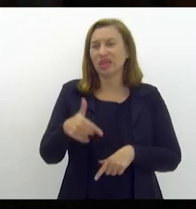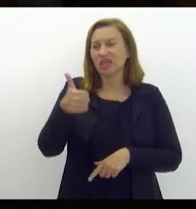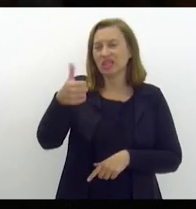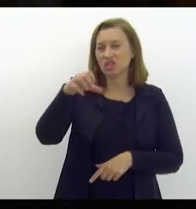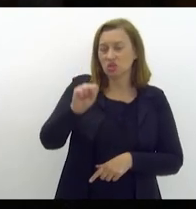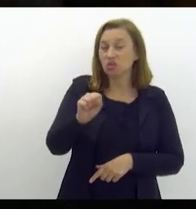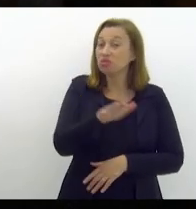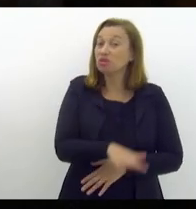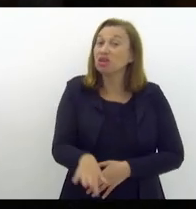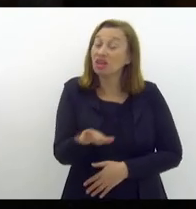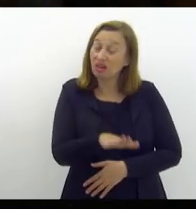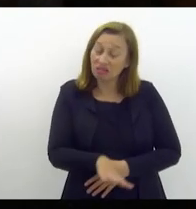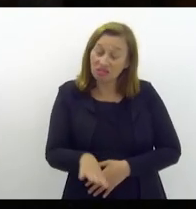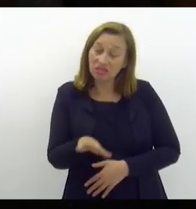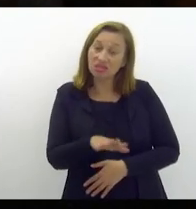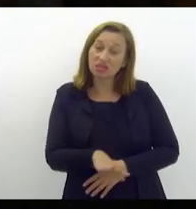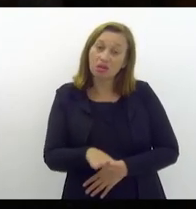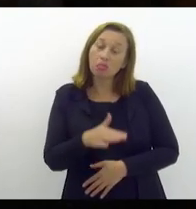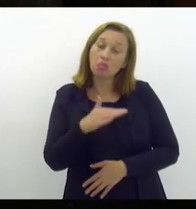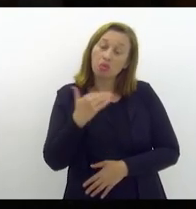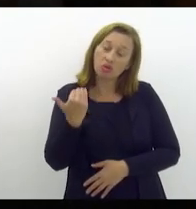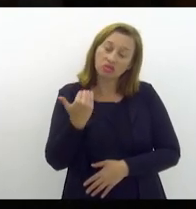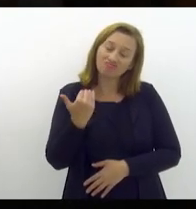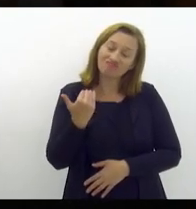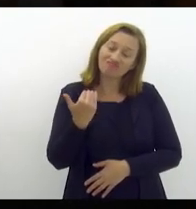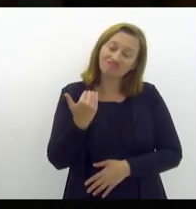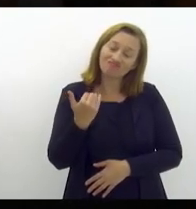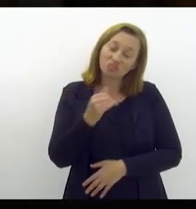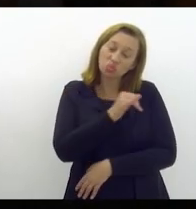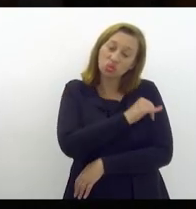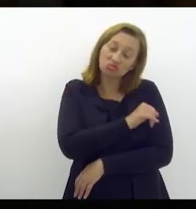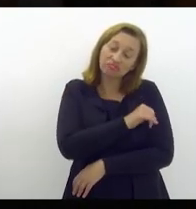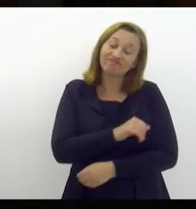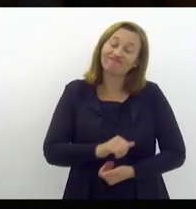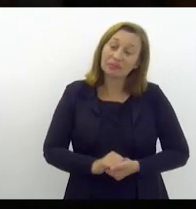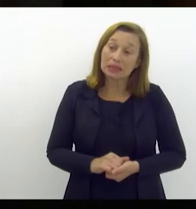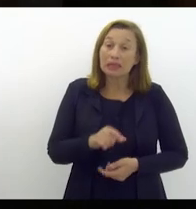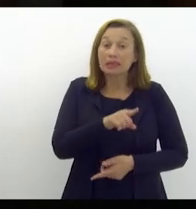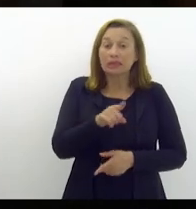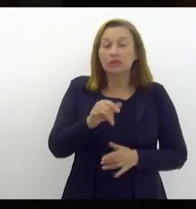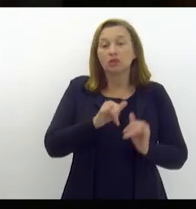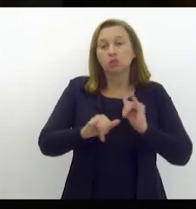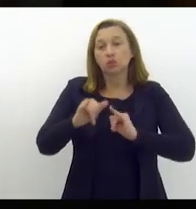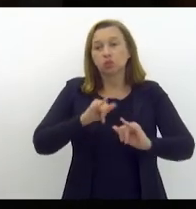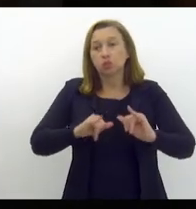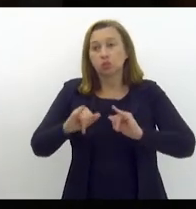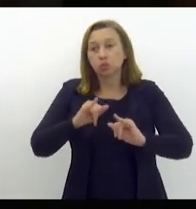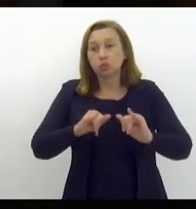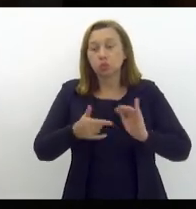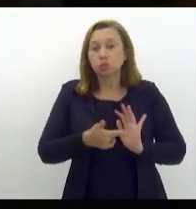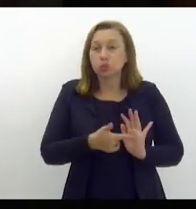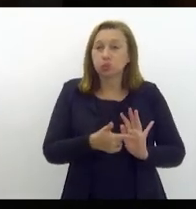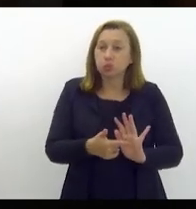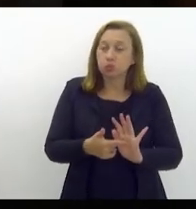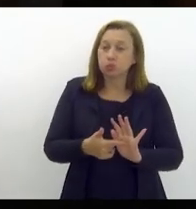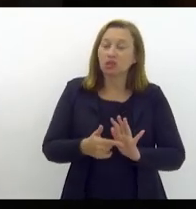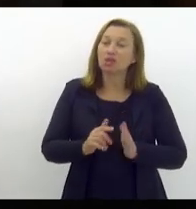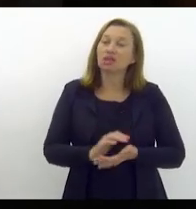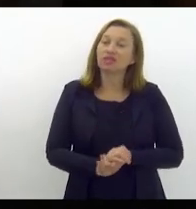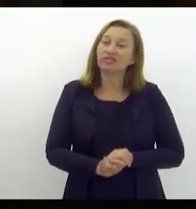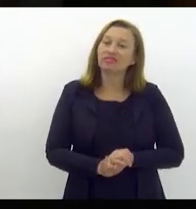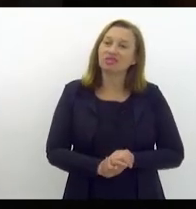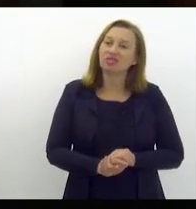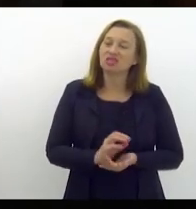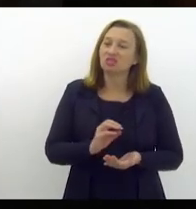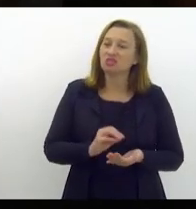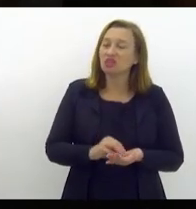18ª criança baleada no Grande Rio. Esses dados demonstram a nossa